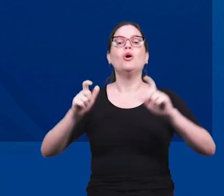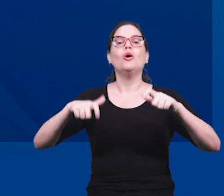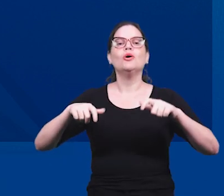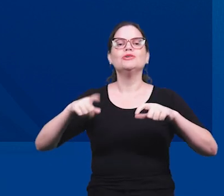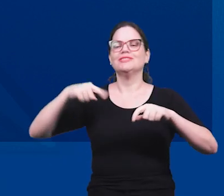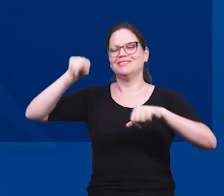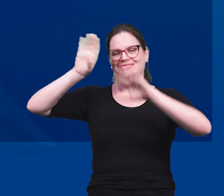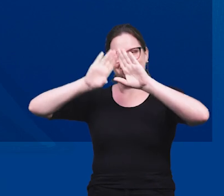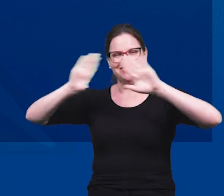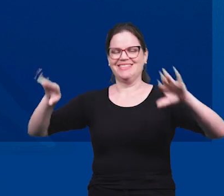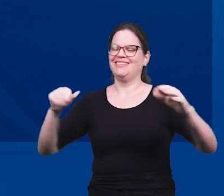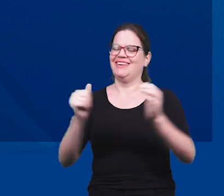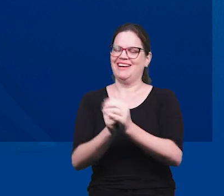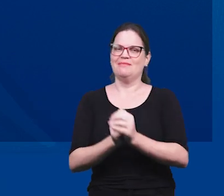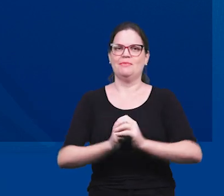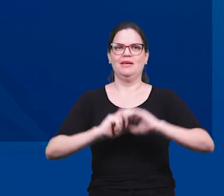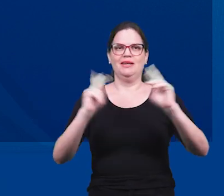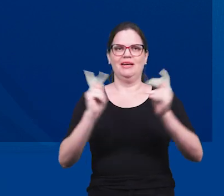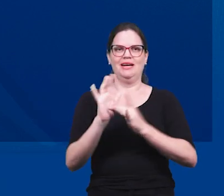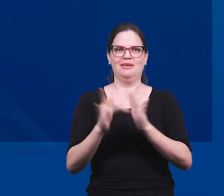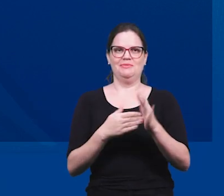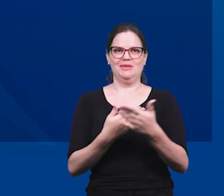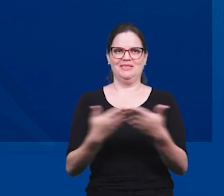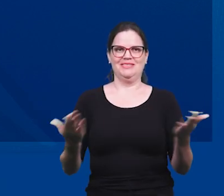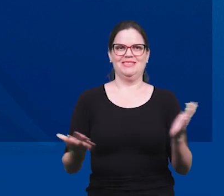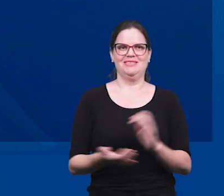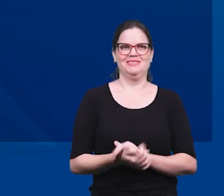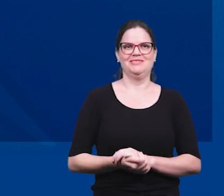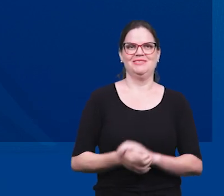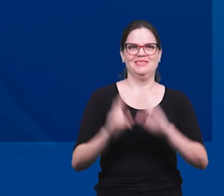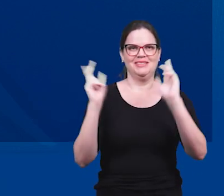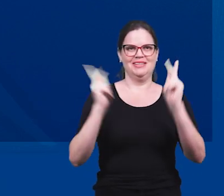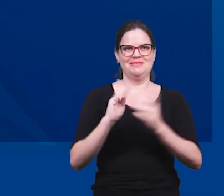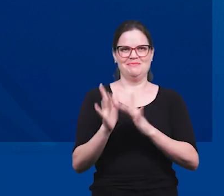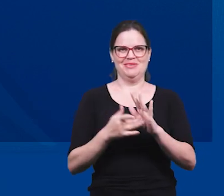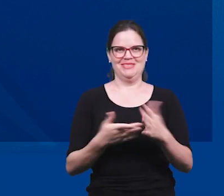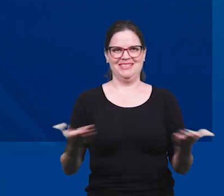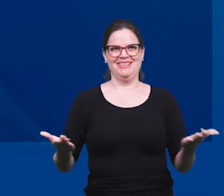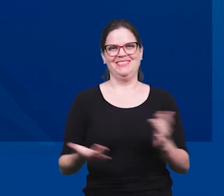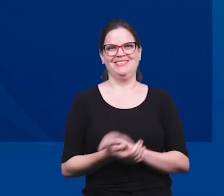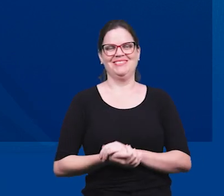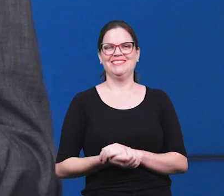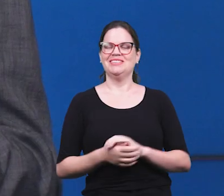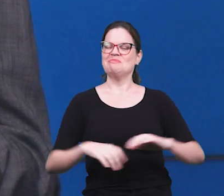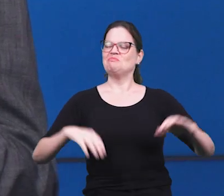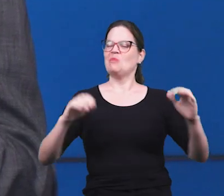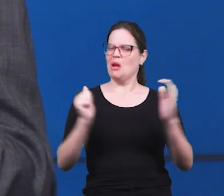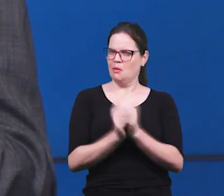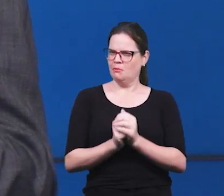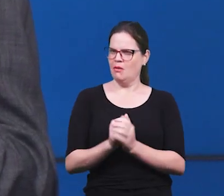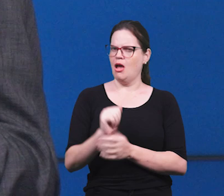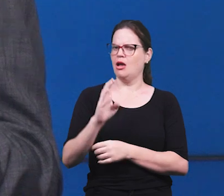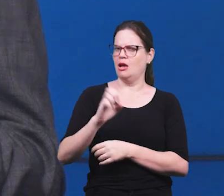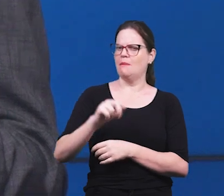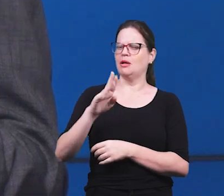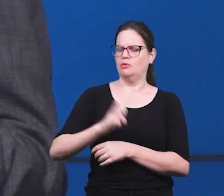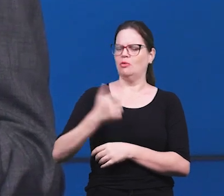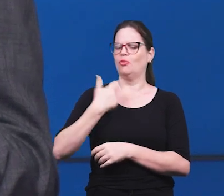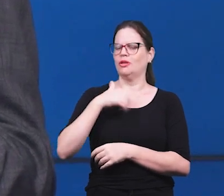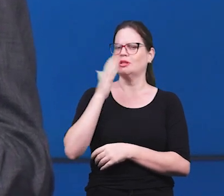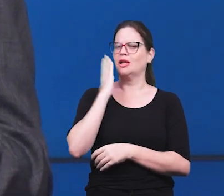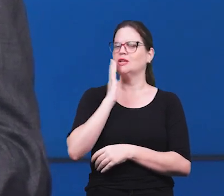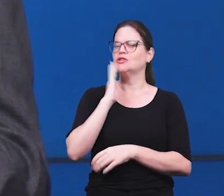No No... céu. Amém. A paz do Senhor. Show. Amém, Emanuel. Deu para